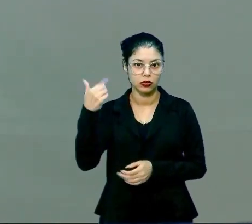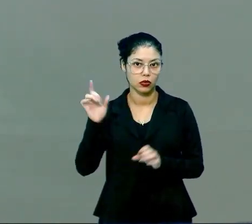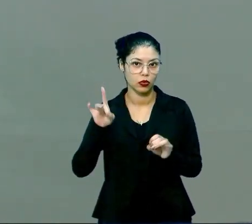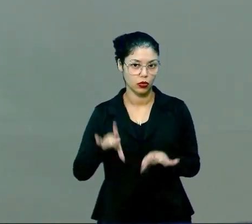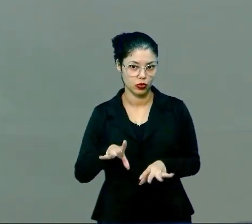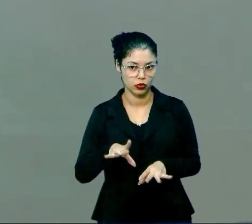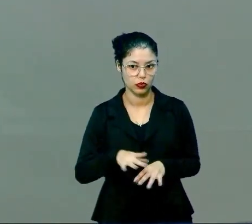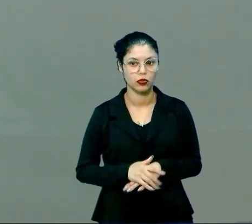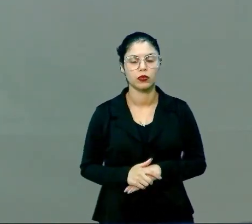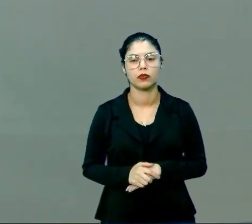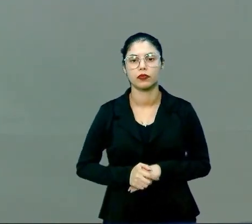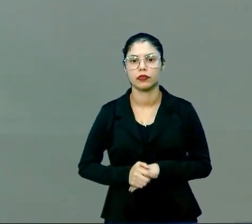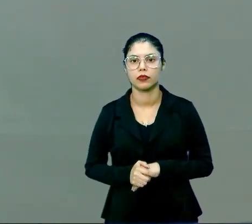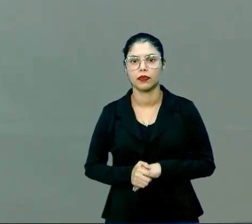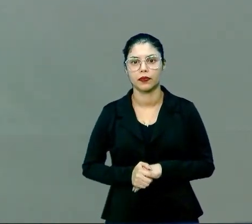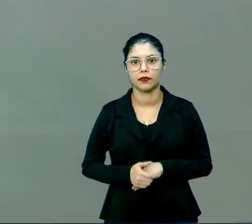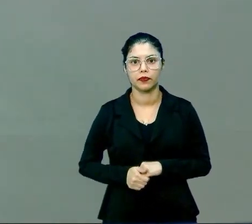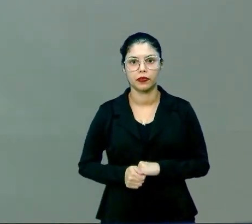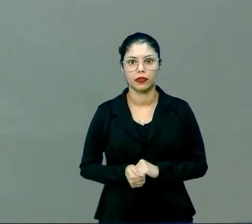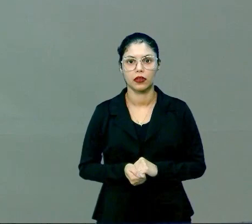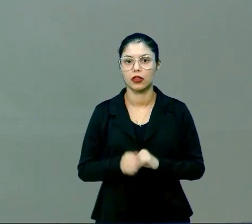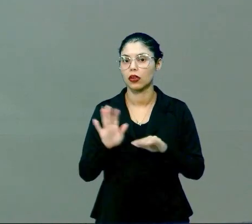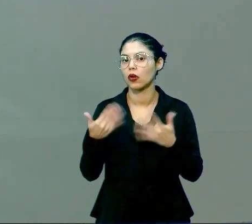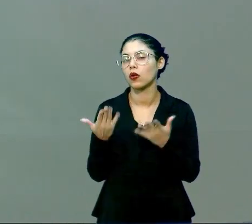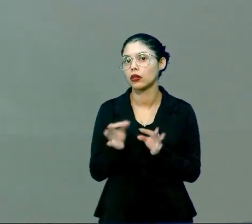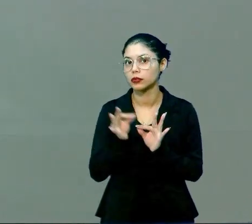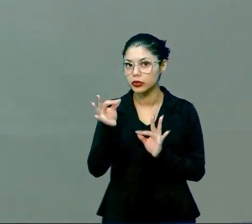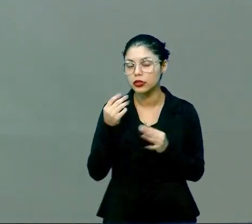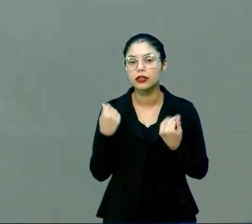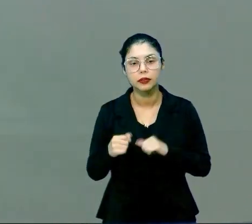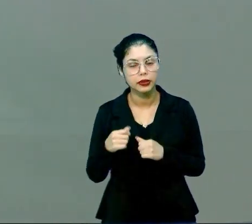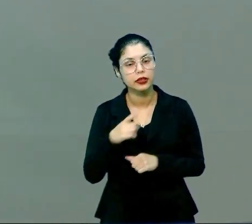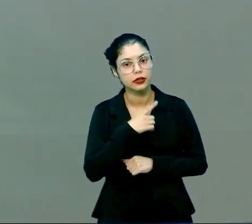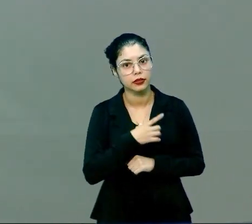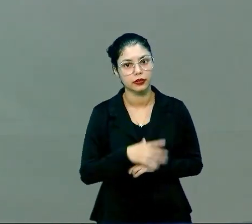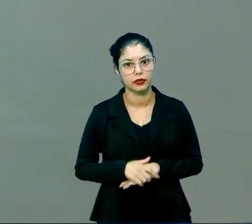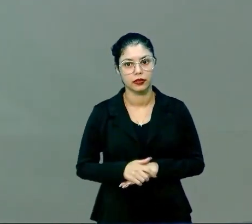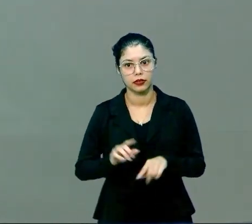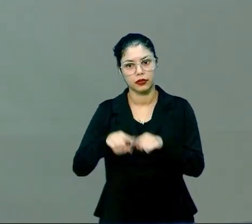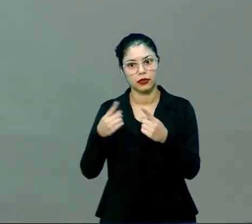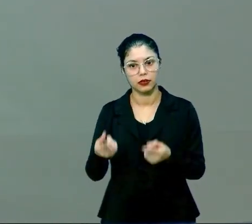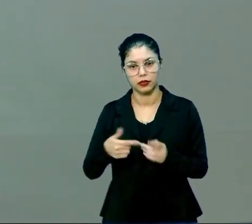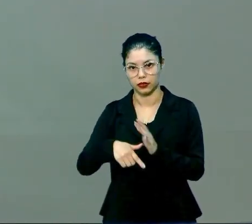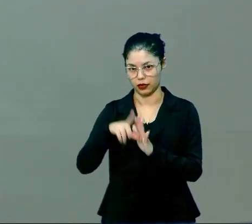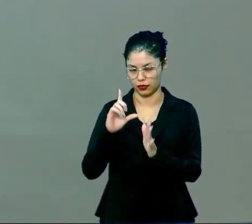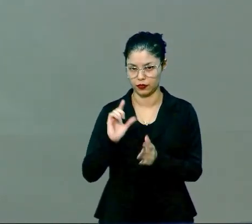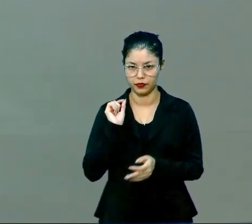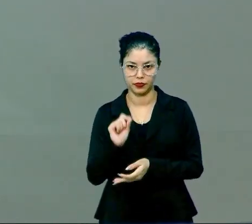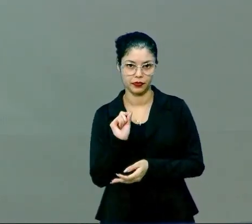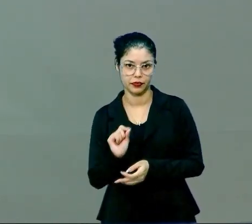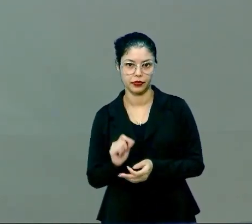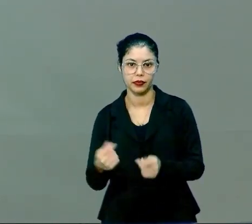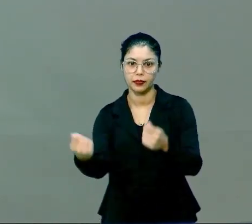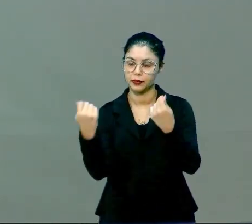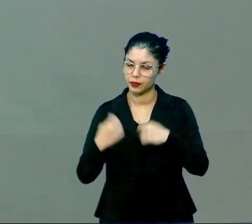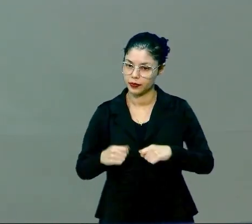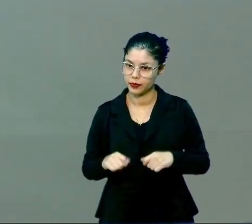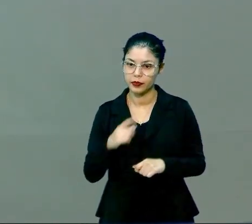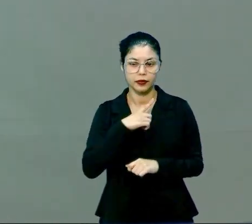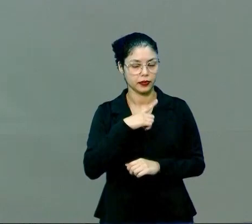no último parágrafo. Então, eu vou dizer quais as medidas que são necessárias. Porém, eu antecipei que medidas